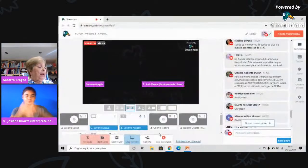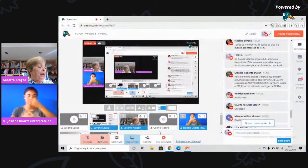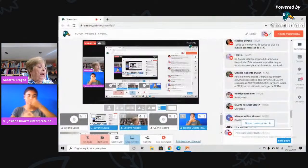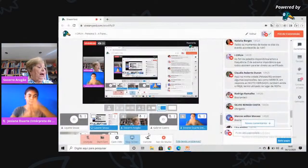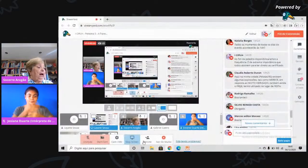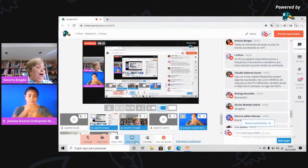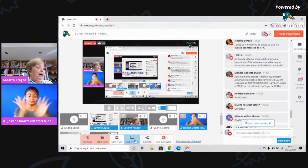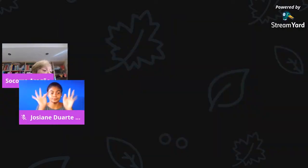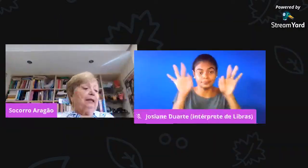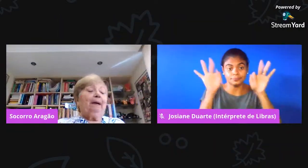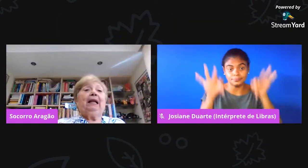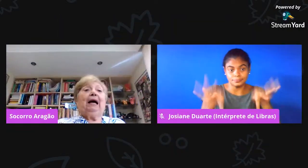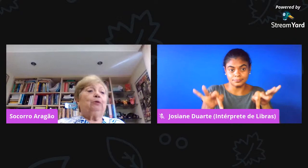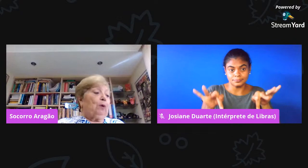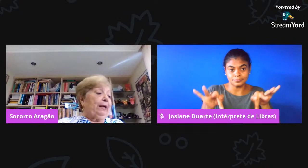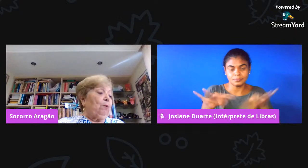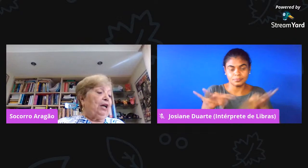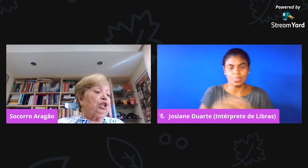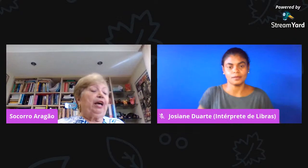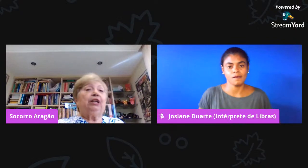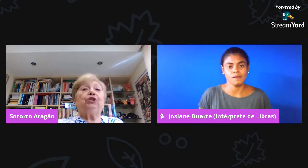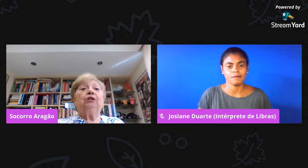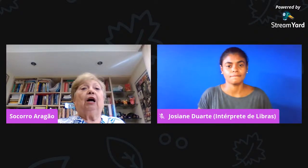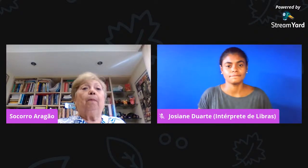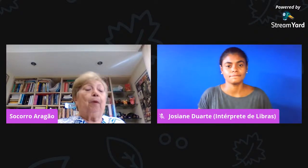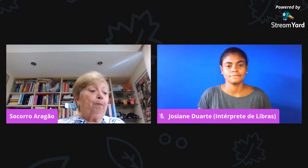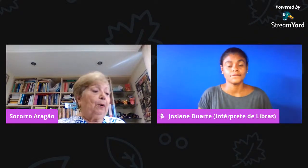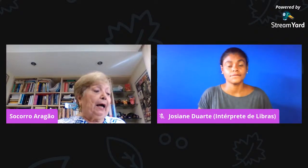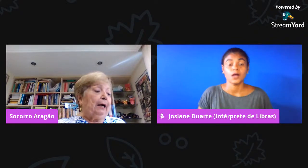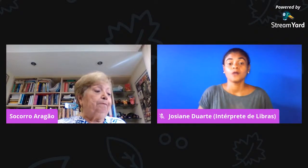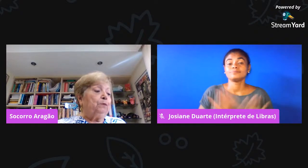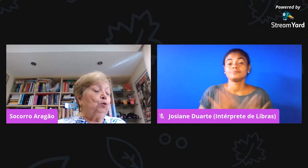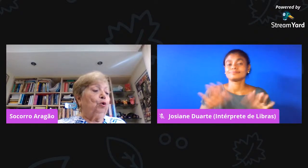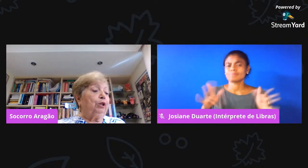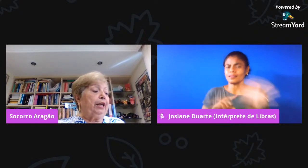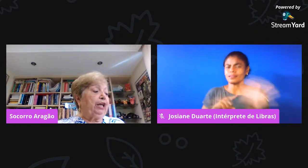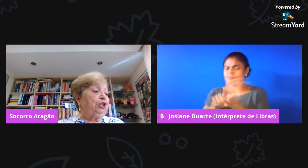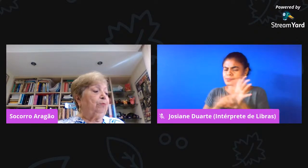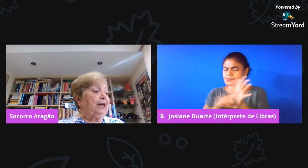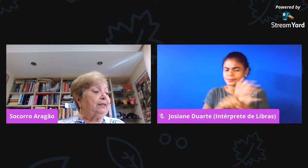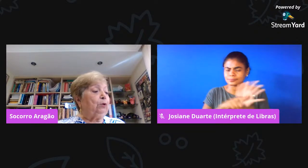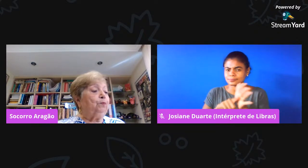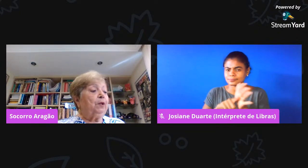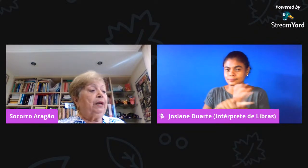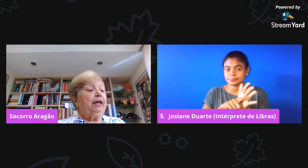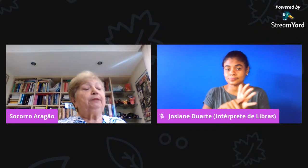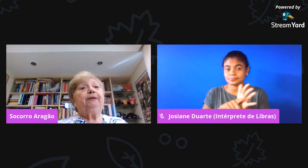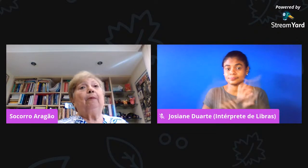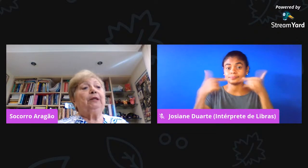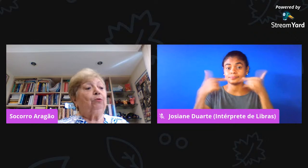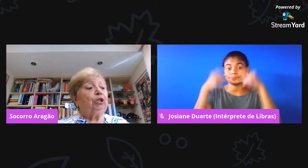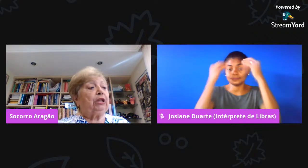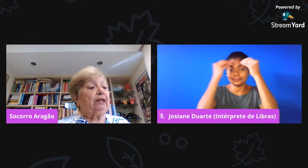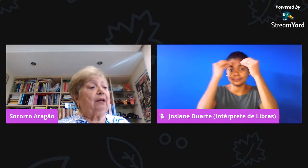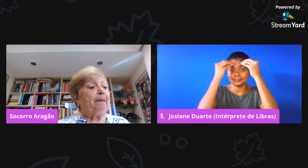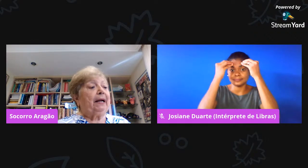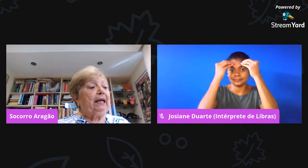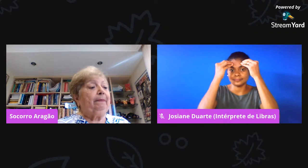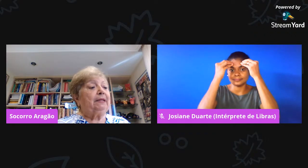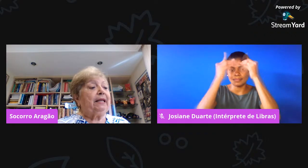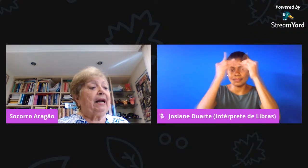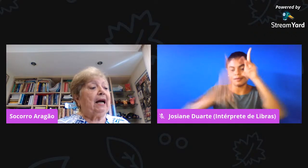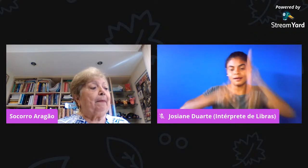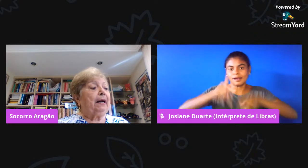ver. Ao trabalharmos com a linguagem regional popular do Nordeste do Brasil, especialmente nos